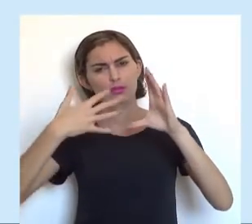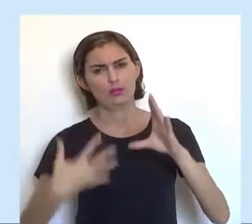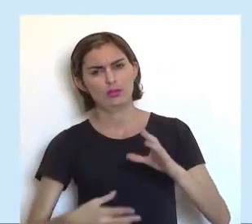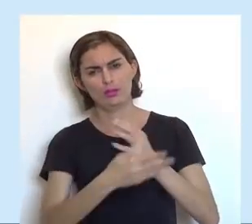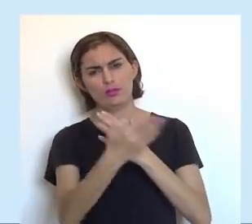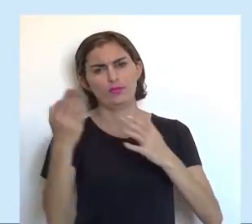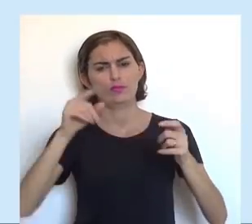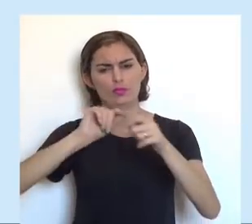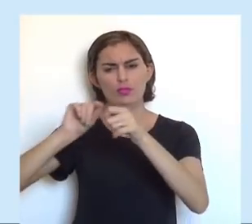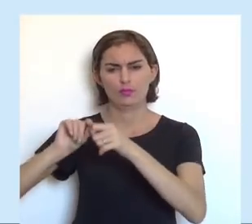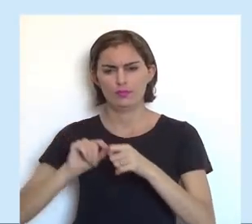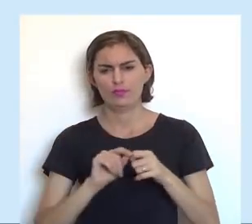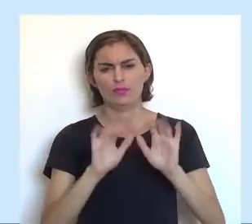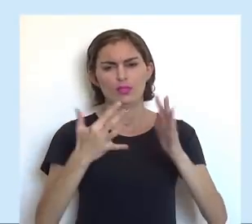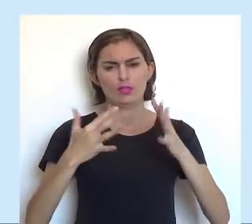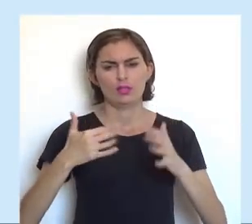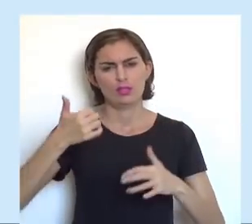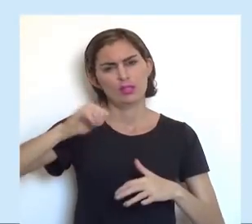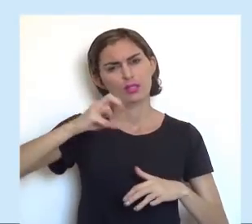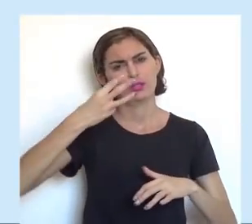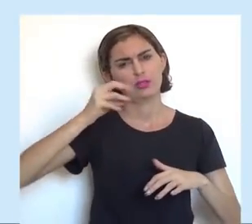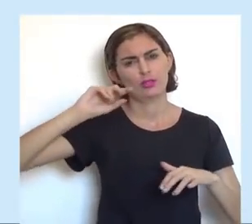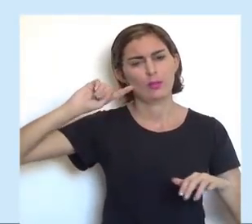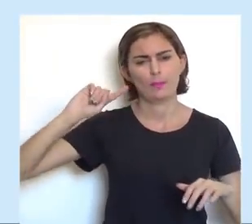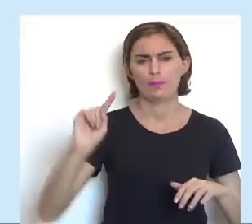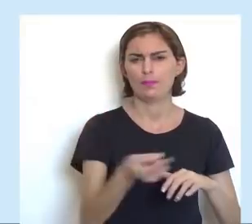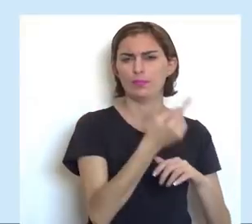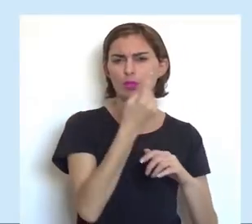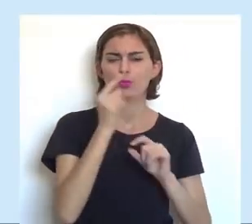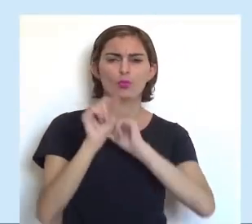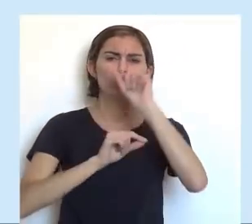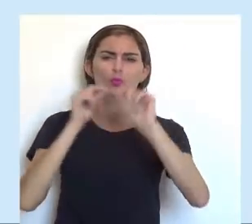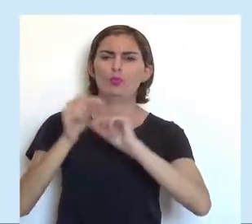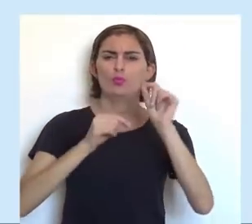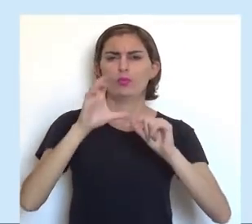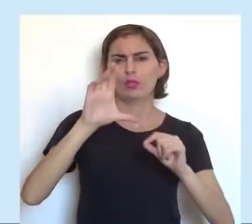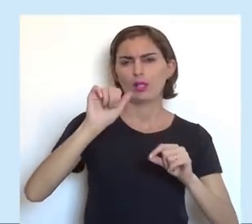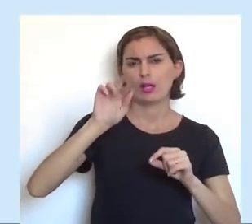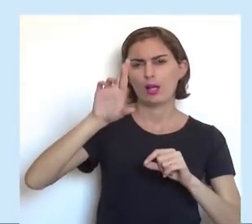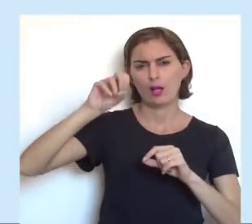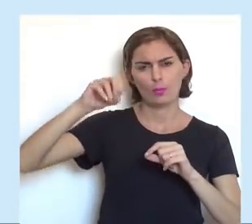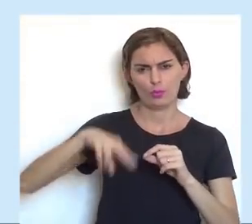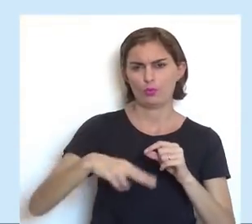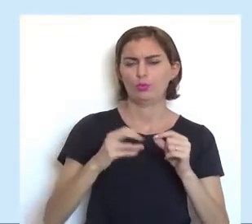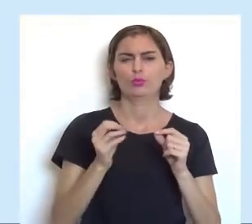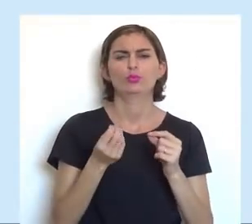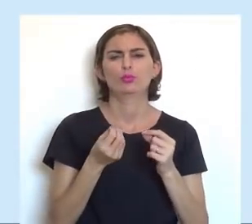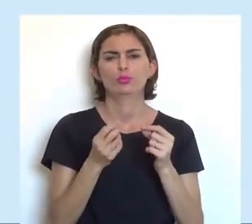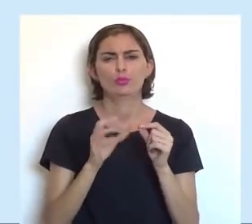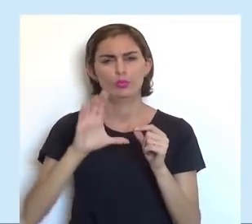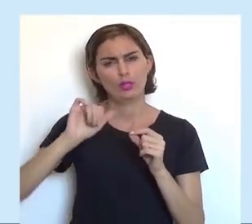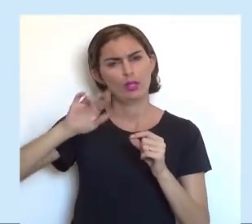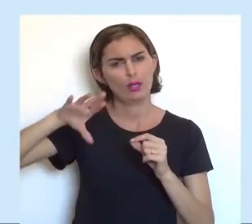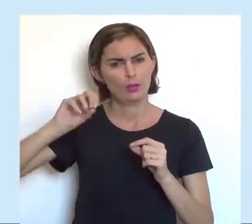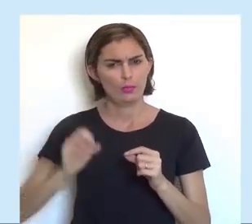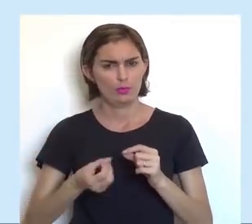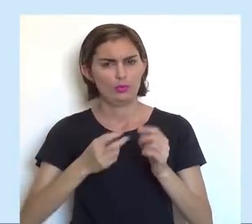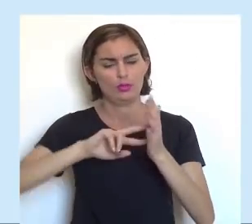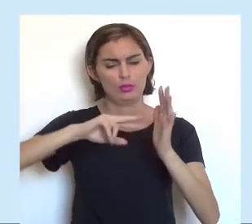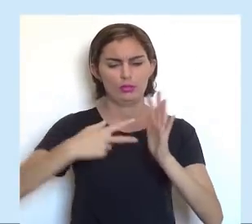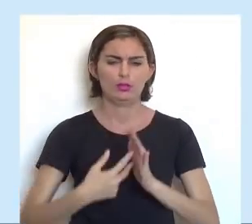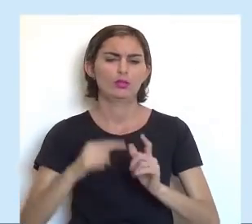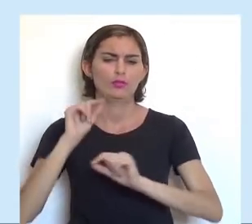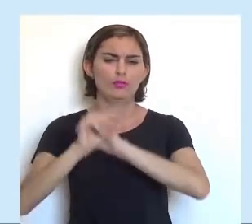característica de você produzir cerca de 130 mil toneladas de quê? De quê? Crédito de carbono.